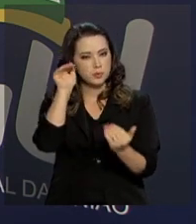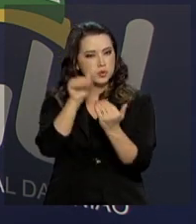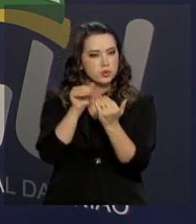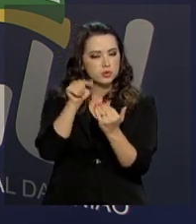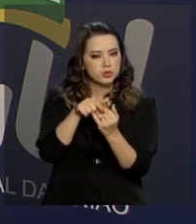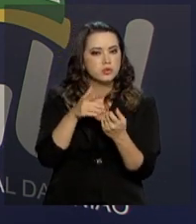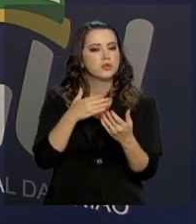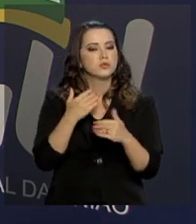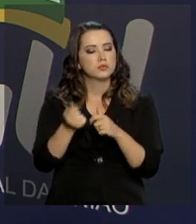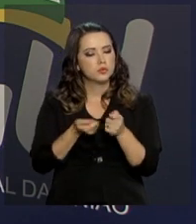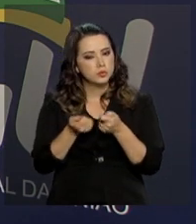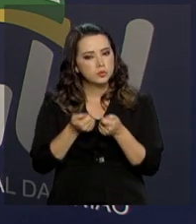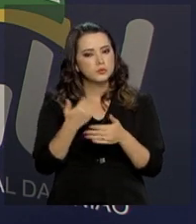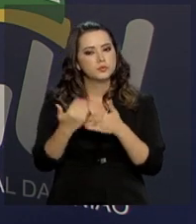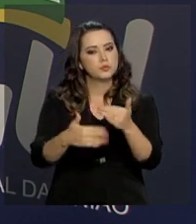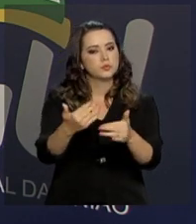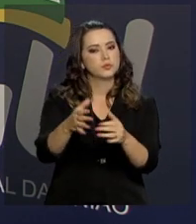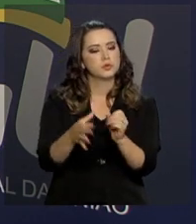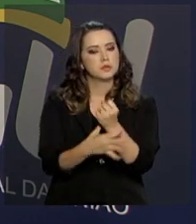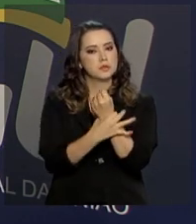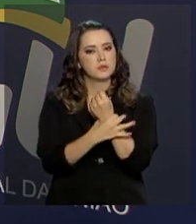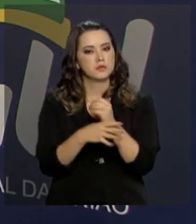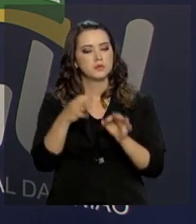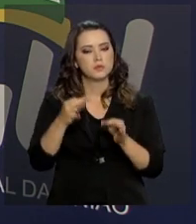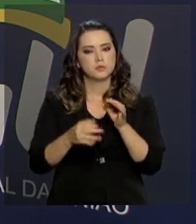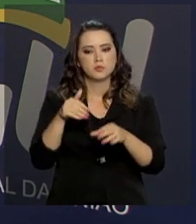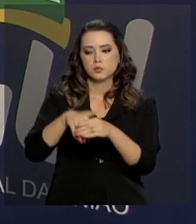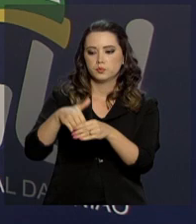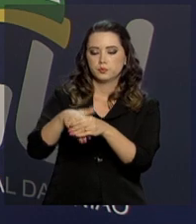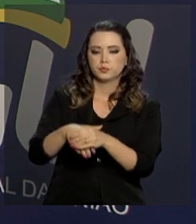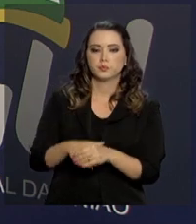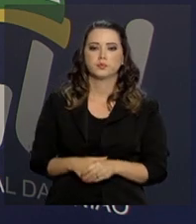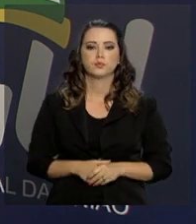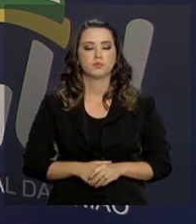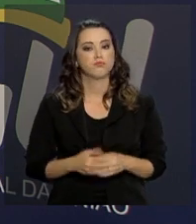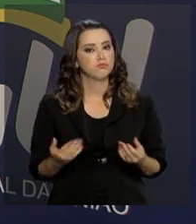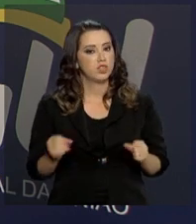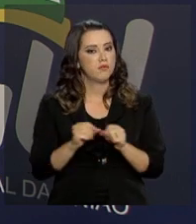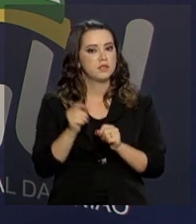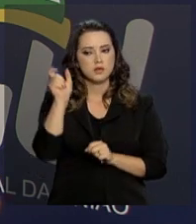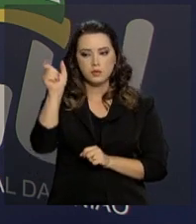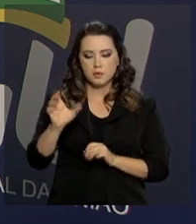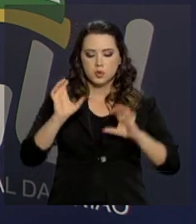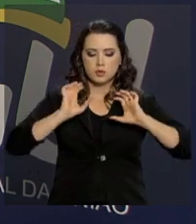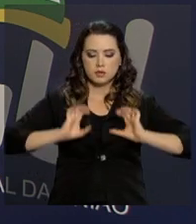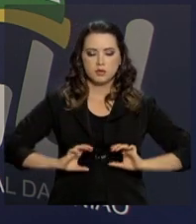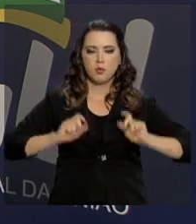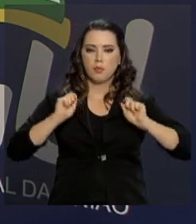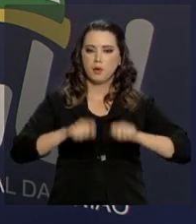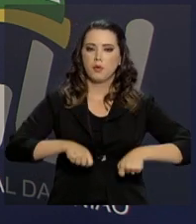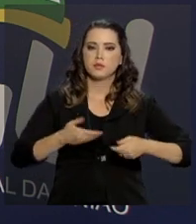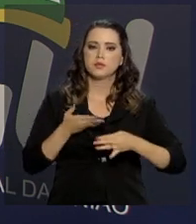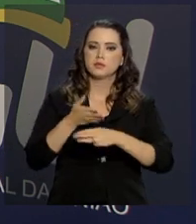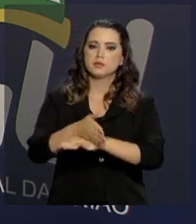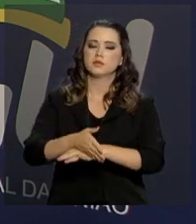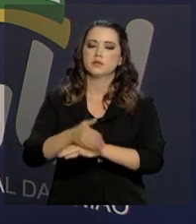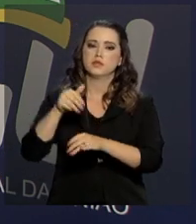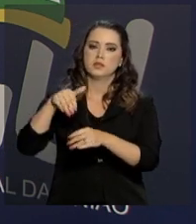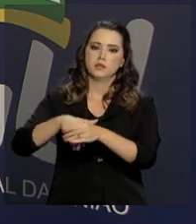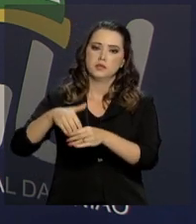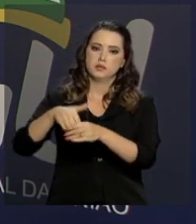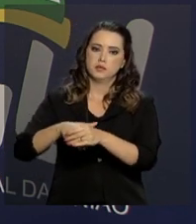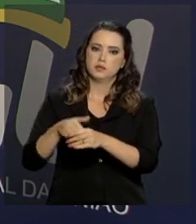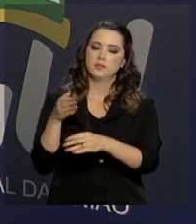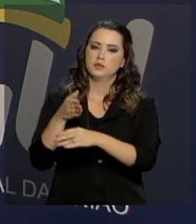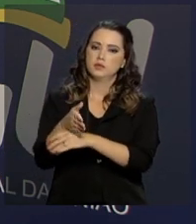garantir a rigidez e a segurança jurídica do processo eleitoral. O objetivo é esse, fazer com que o cidadão possa exercer seu direito de